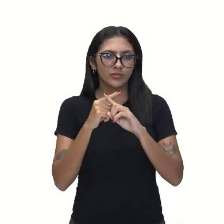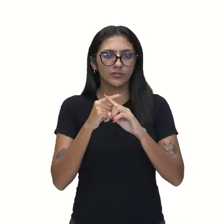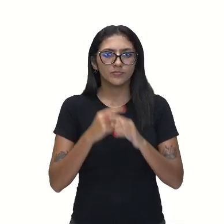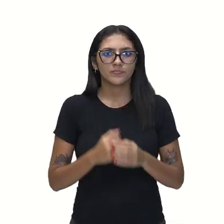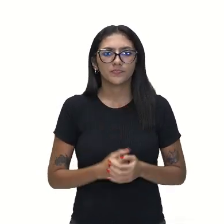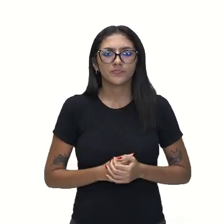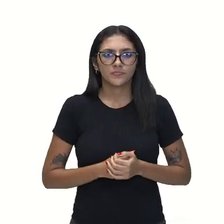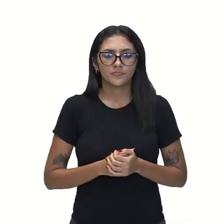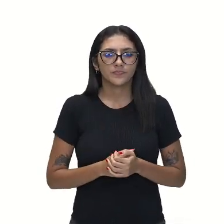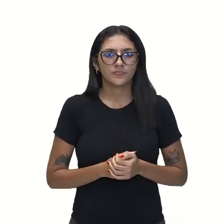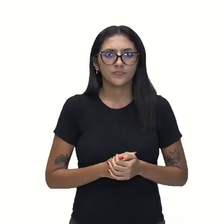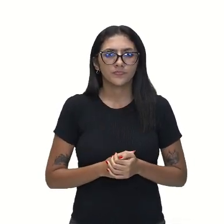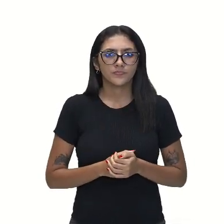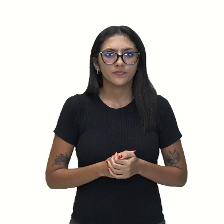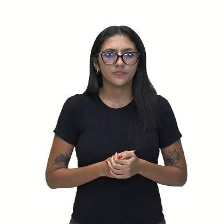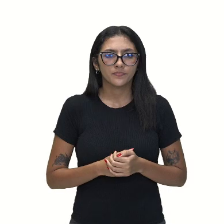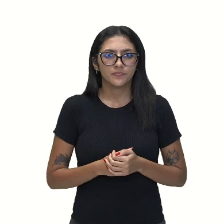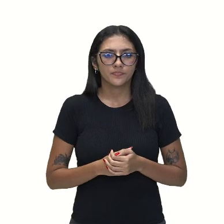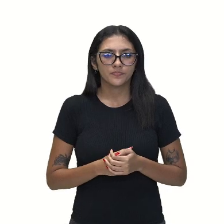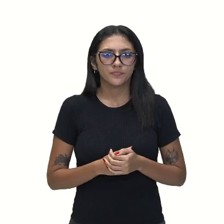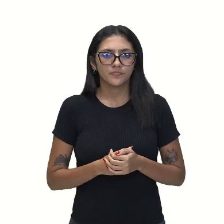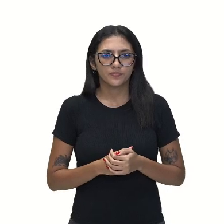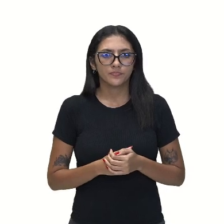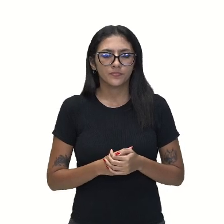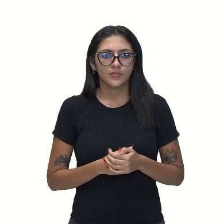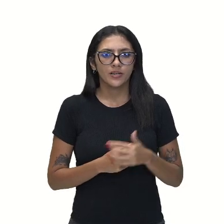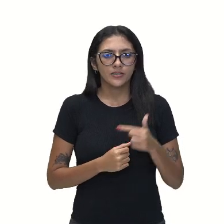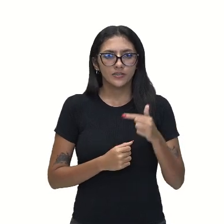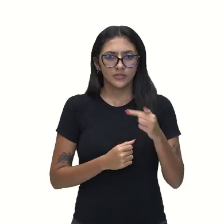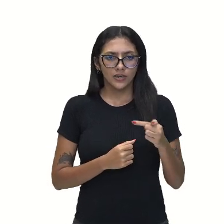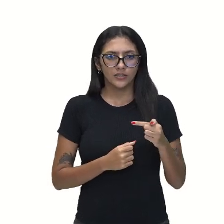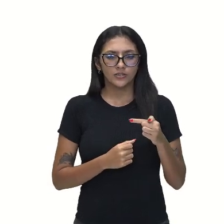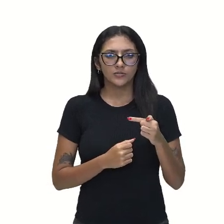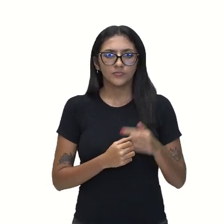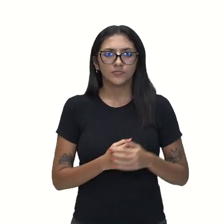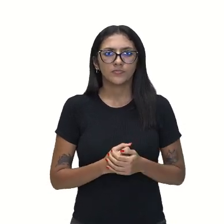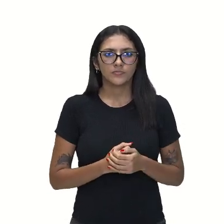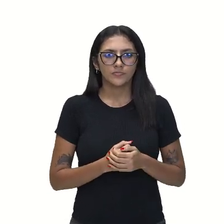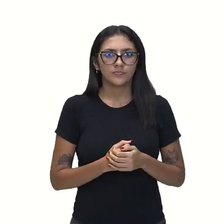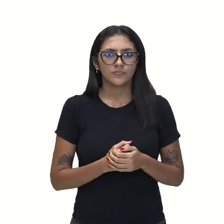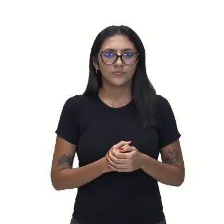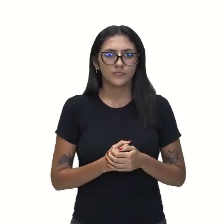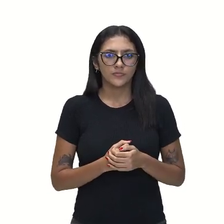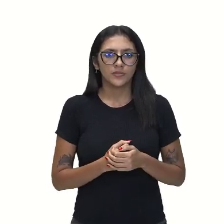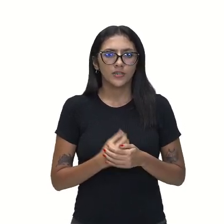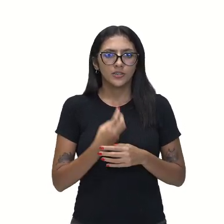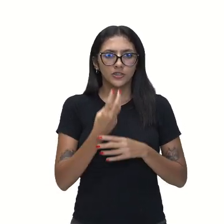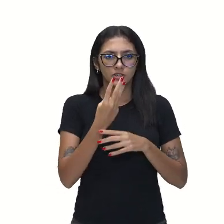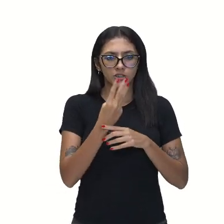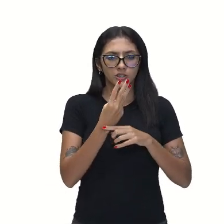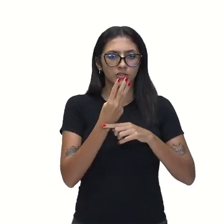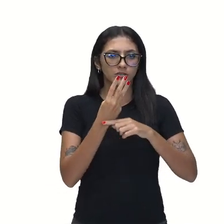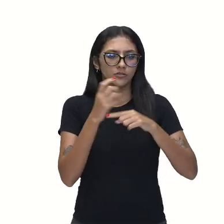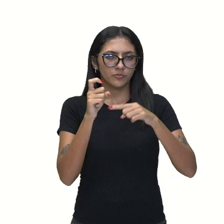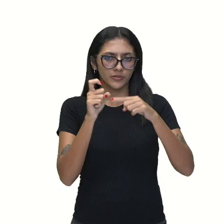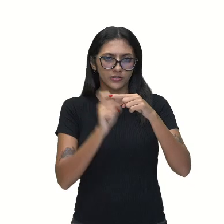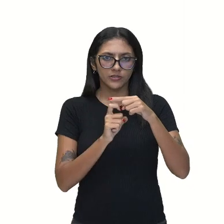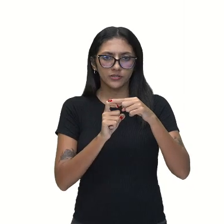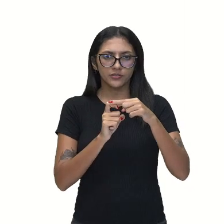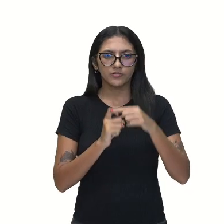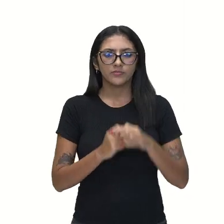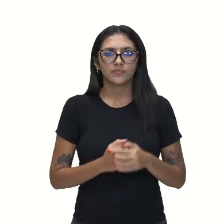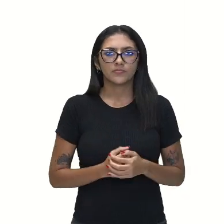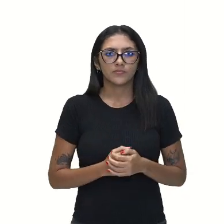ficar 7, 1 sobre 3 vezes x dá x sobre 3.